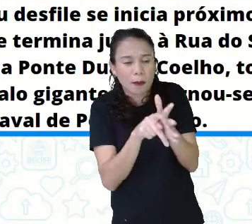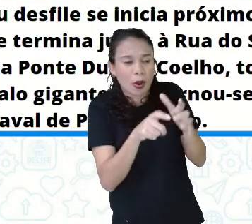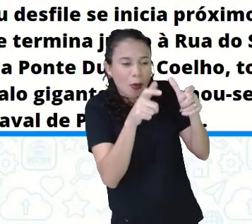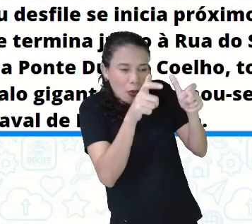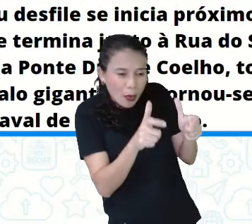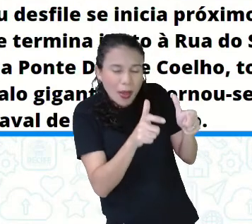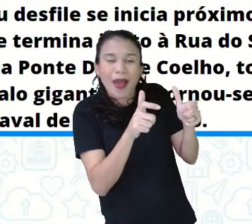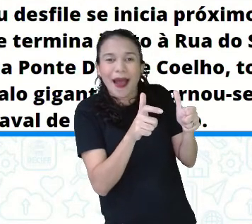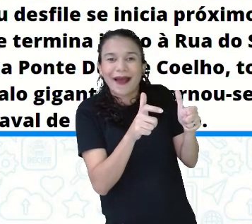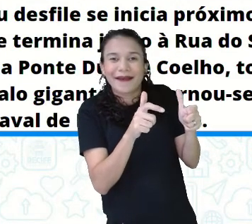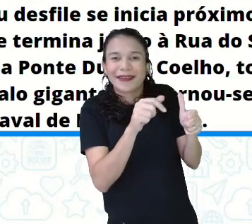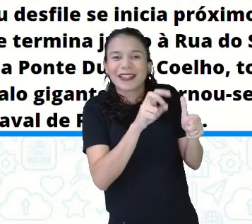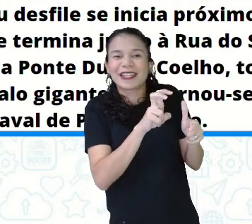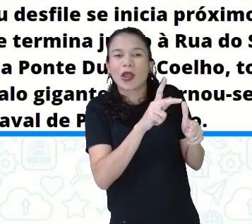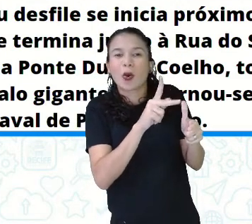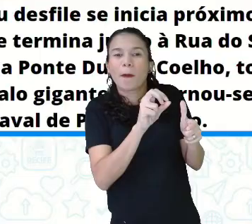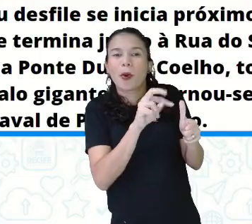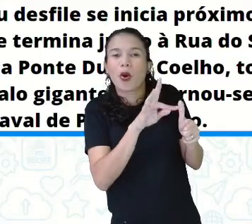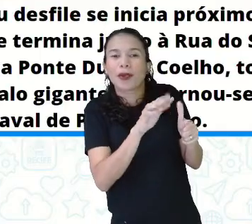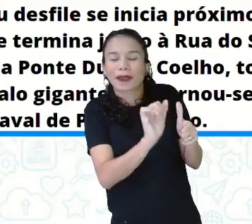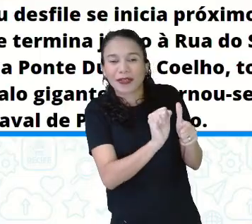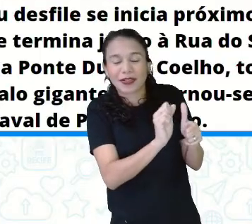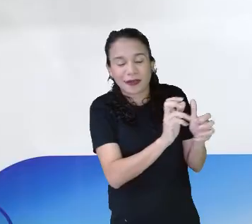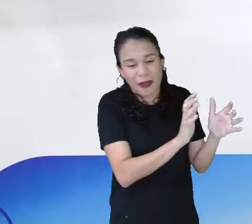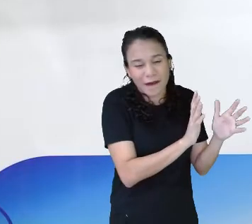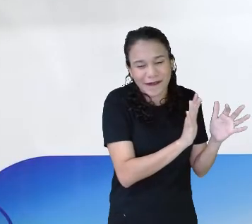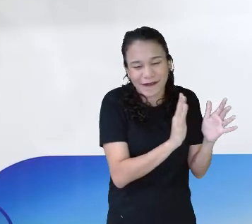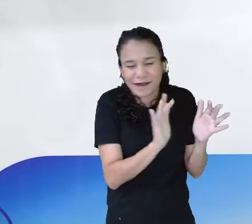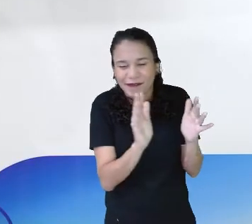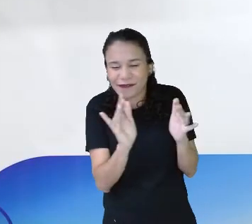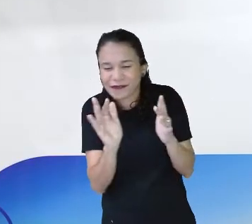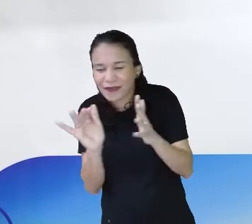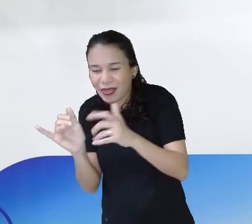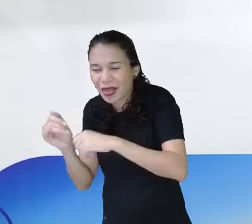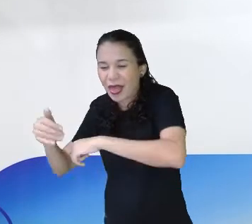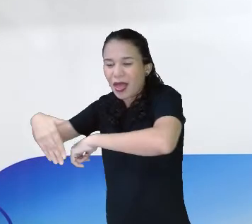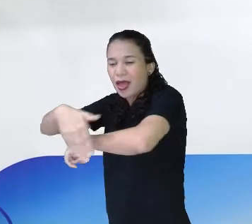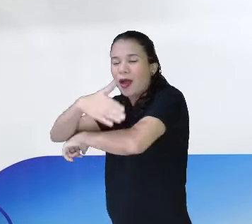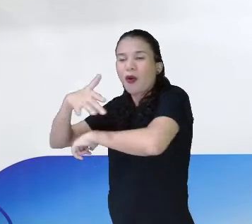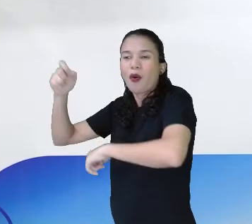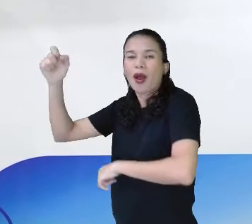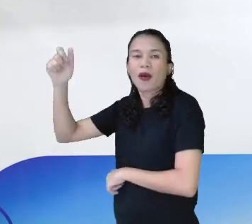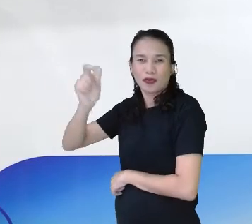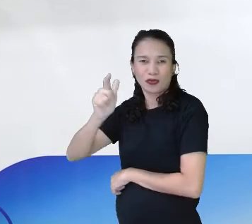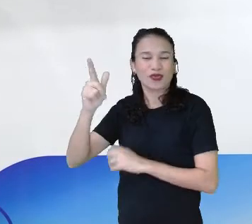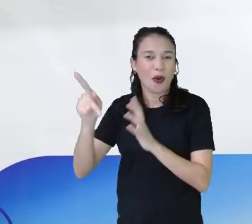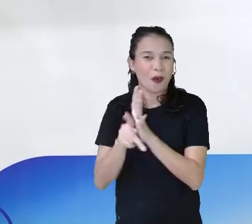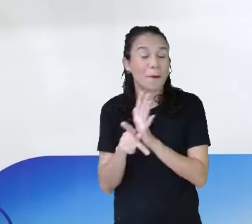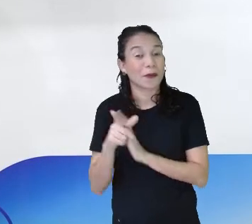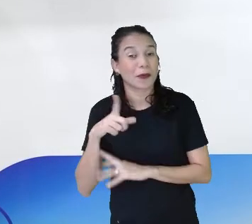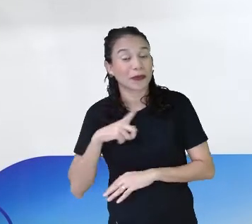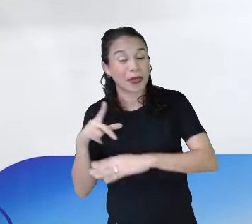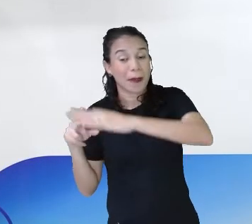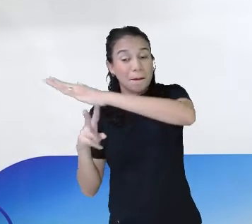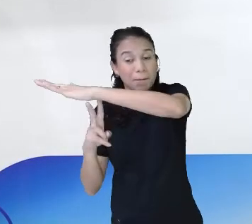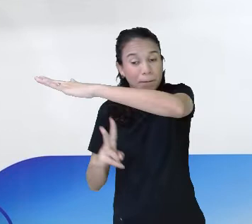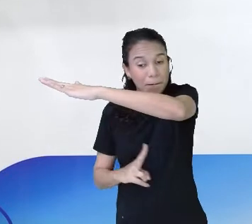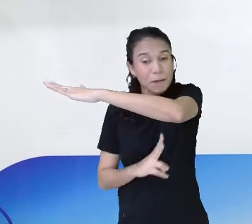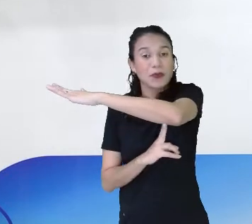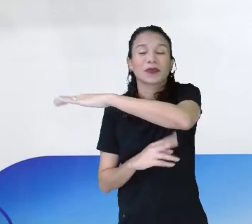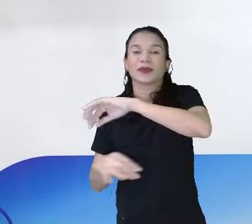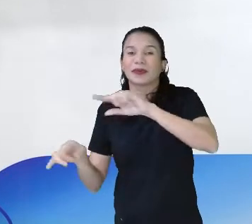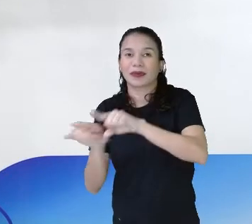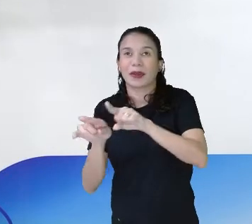Pontas, tá certo? E termina lá na Rua do Sol, onde fica a Ponte Duarte Coelho, e lá fica